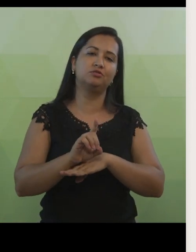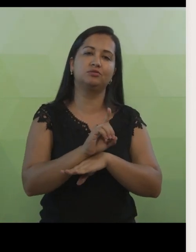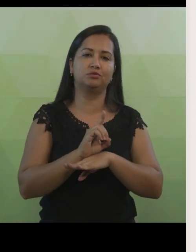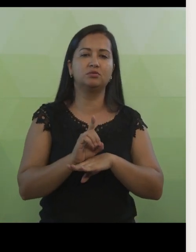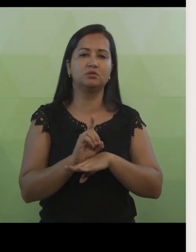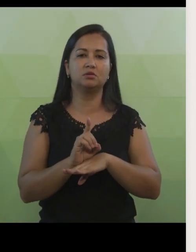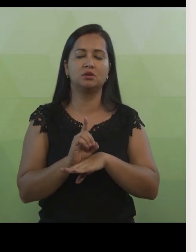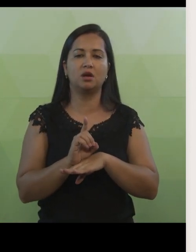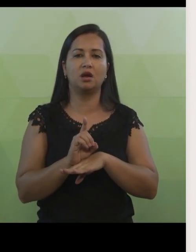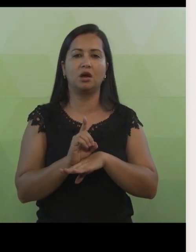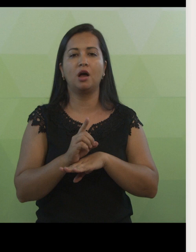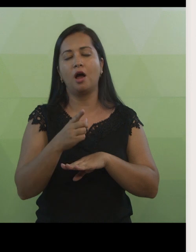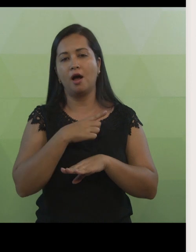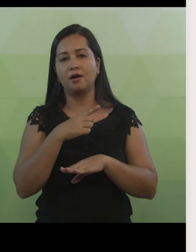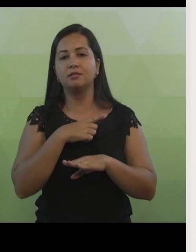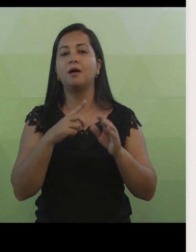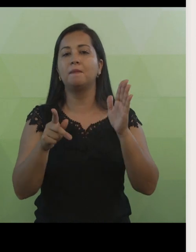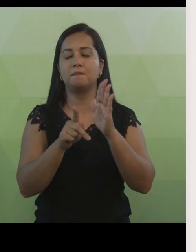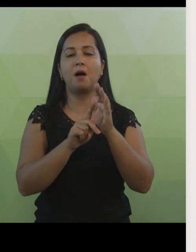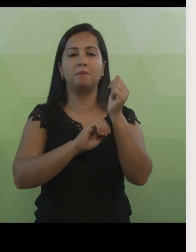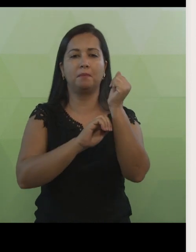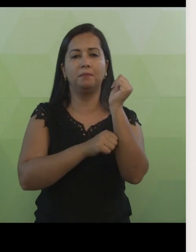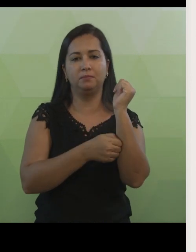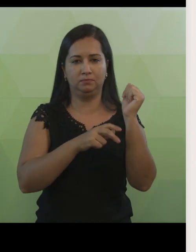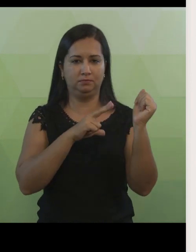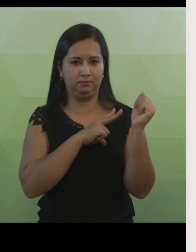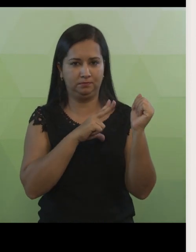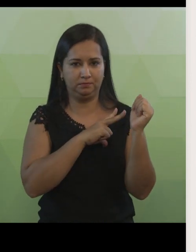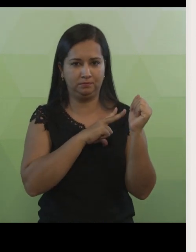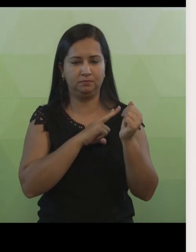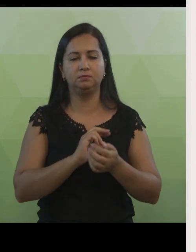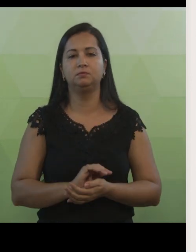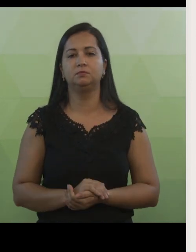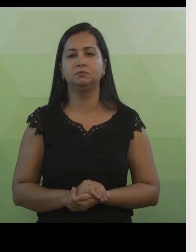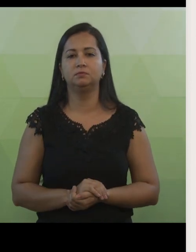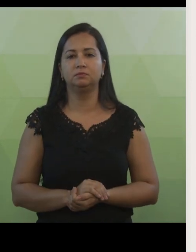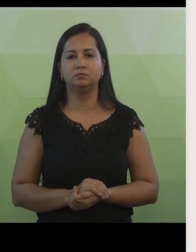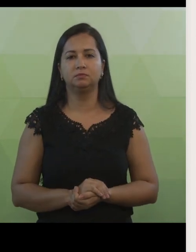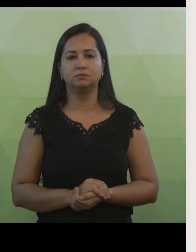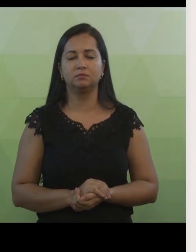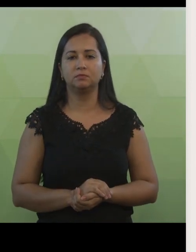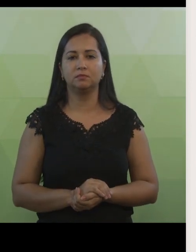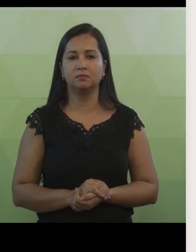a assinatura digital, que é utilizada a chave privada.